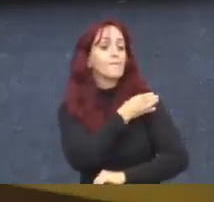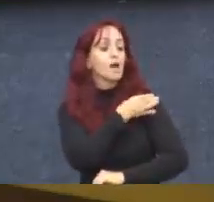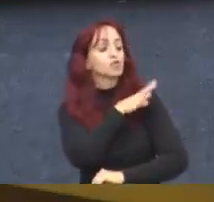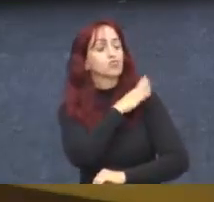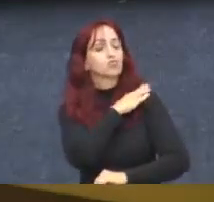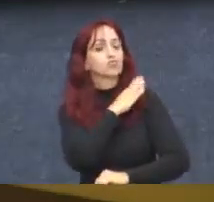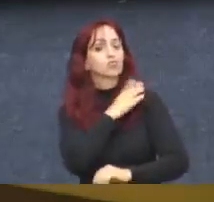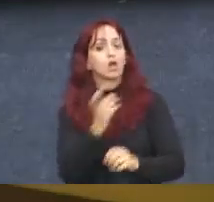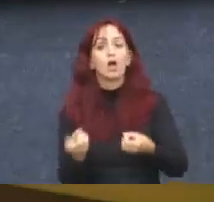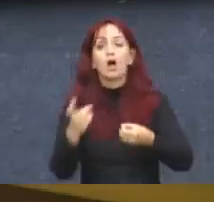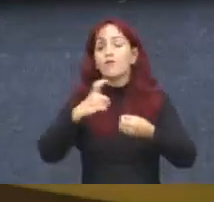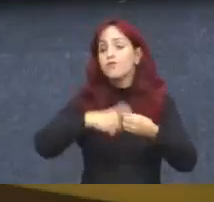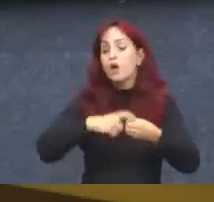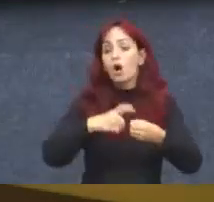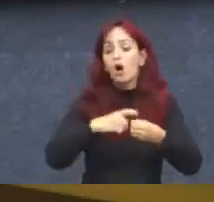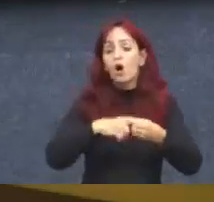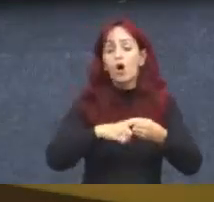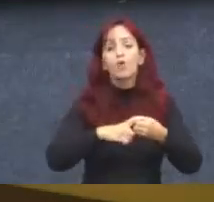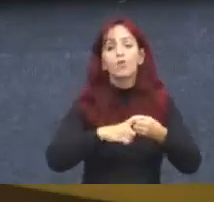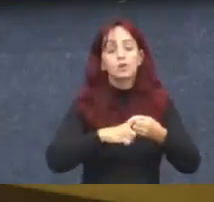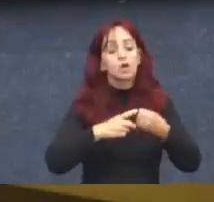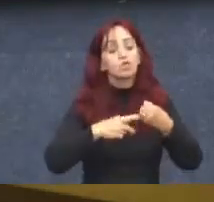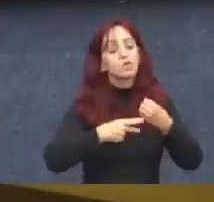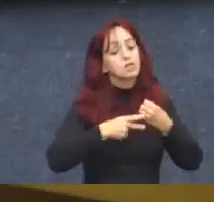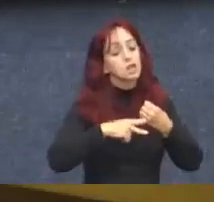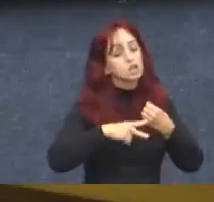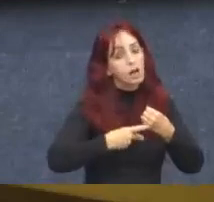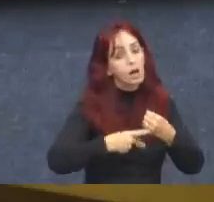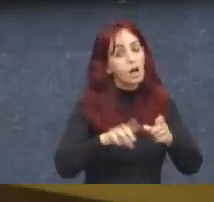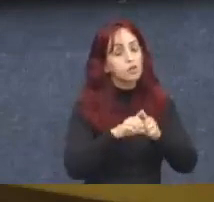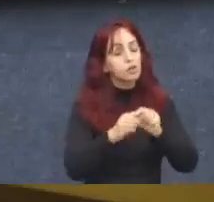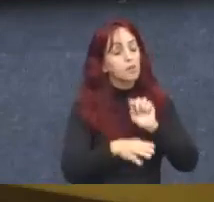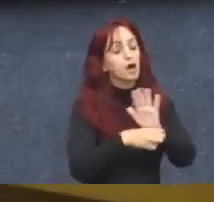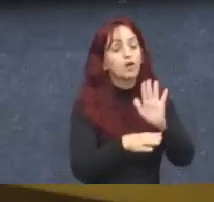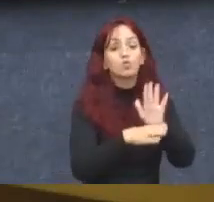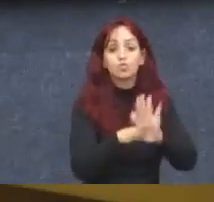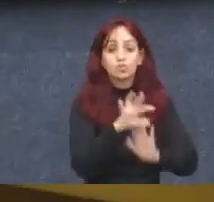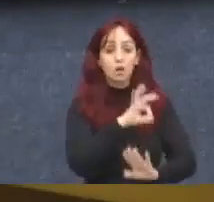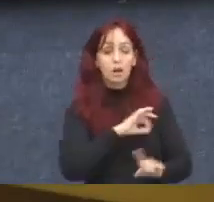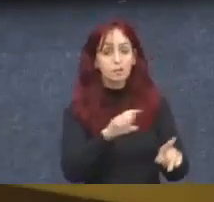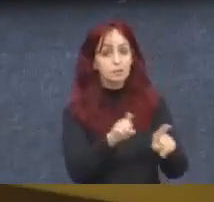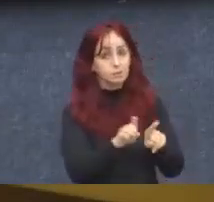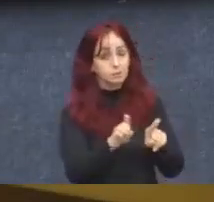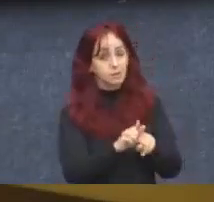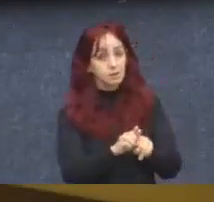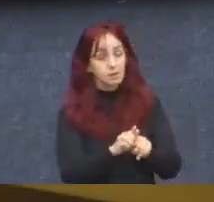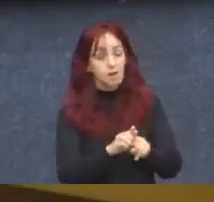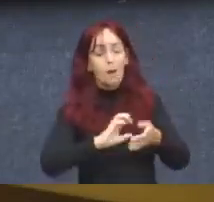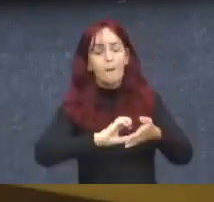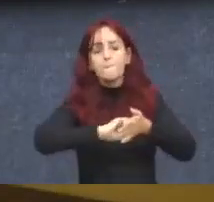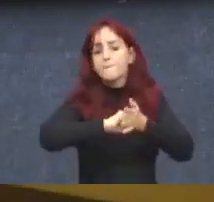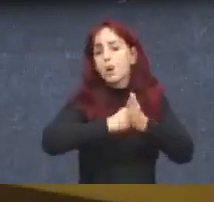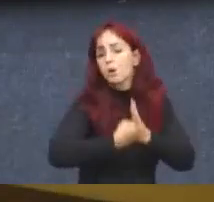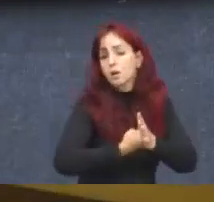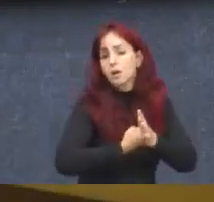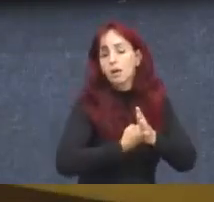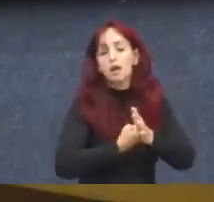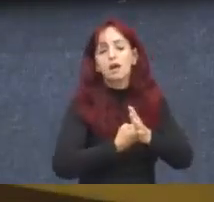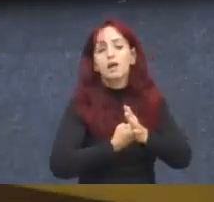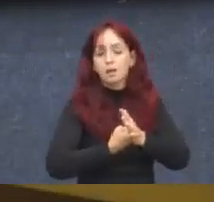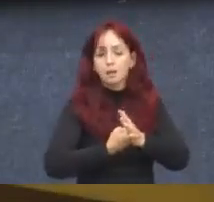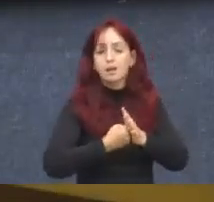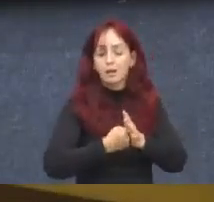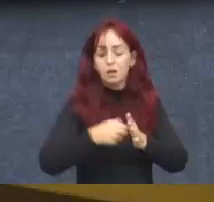triunfal dos sindicatos e contribuição no seu salário também. Bloqueio do Bolsa Família para as pessoas